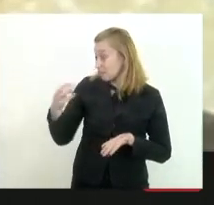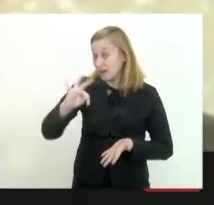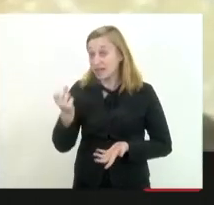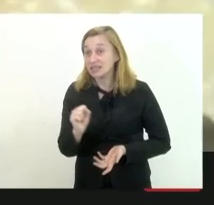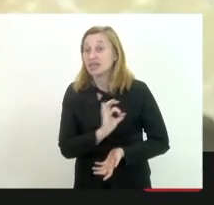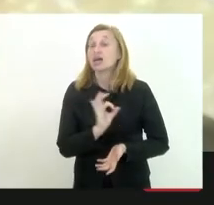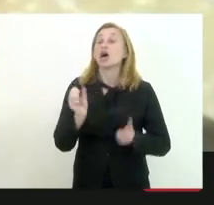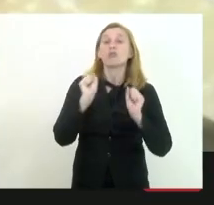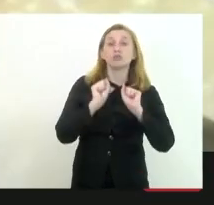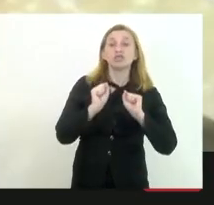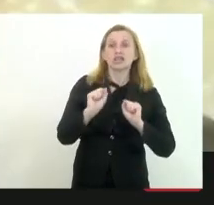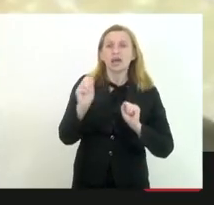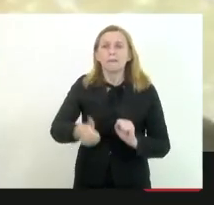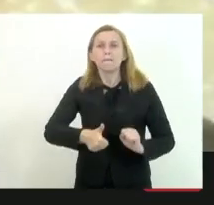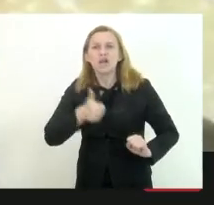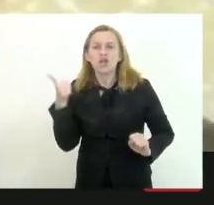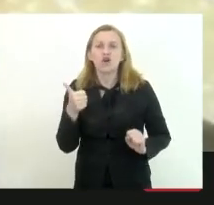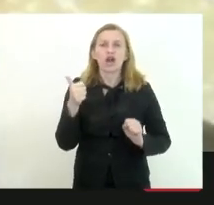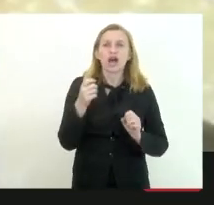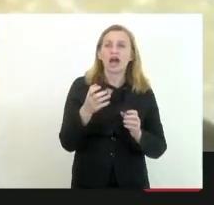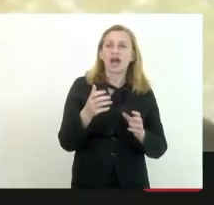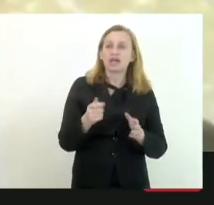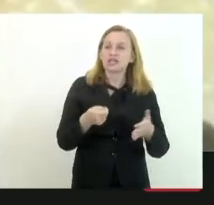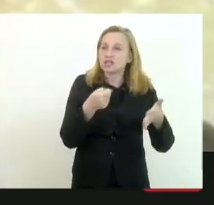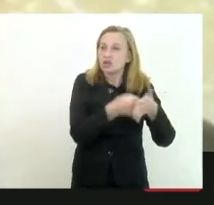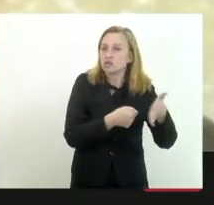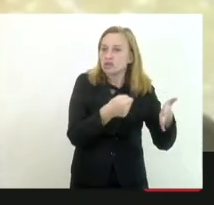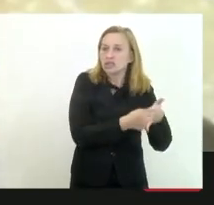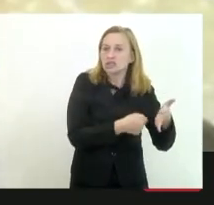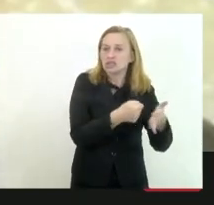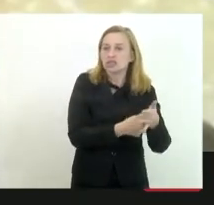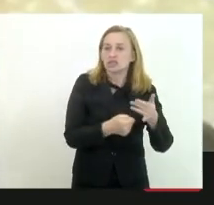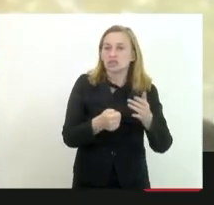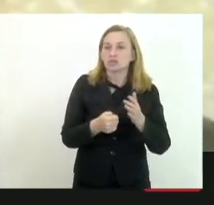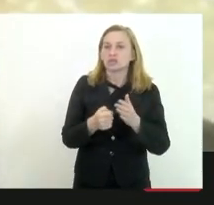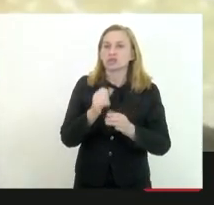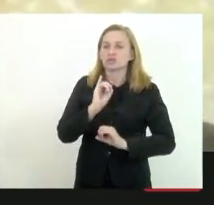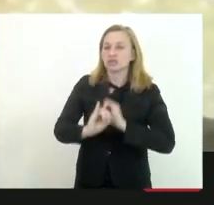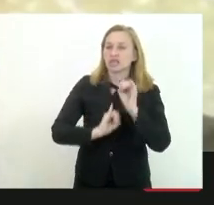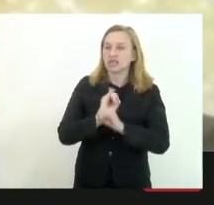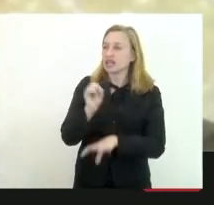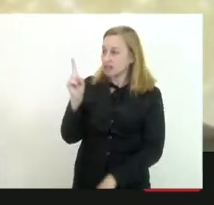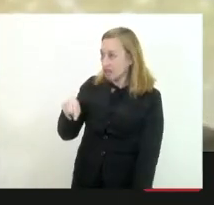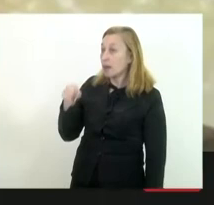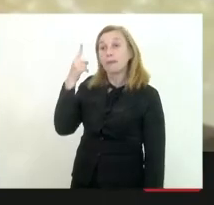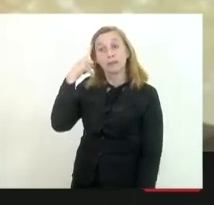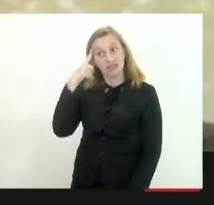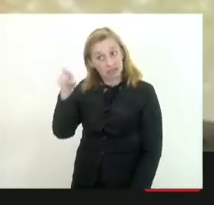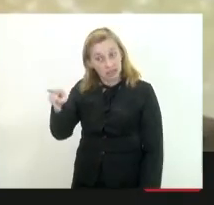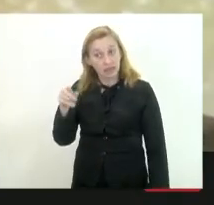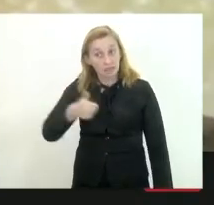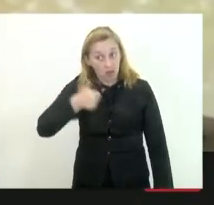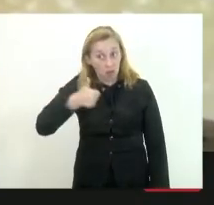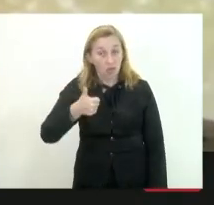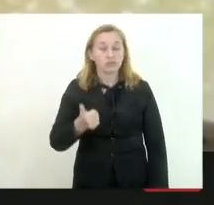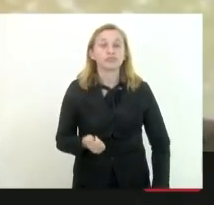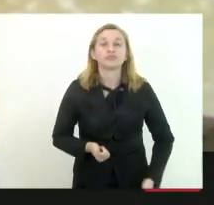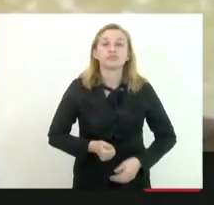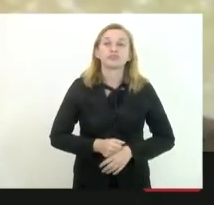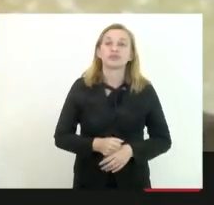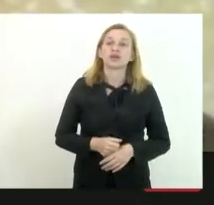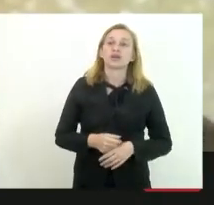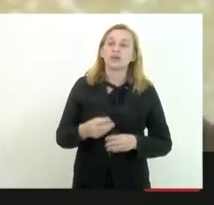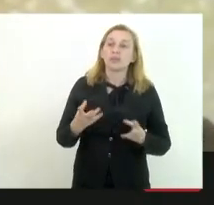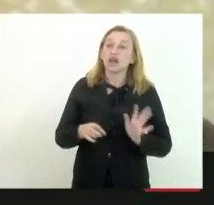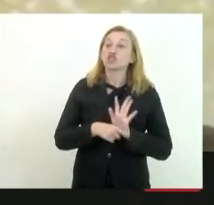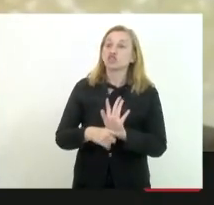poderia aprimorar essas denúncias online, né, Márcia? Ô, Marta, pensar nisso, na Decrat online, para